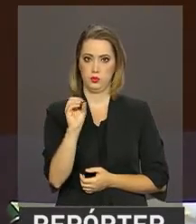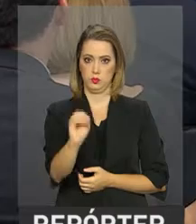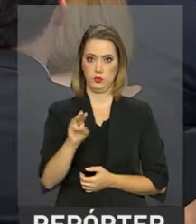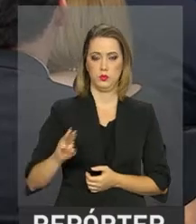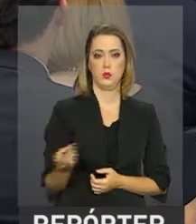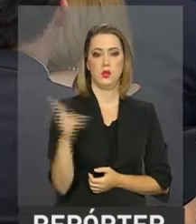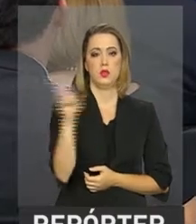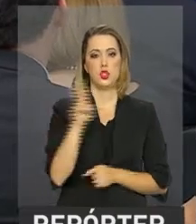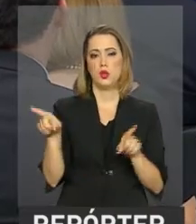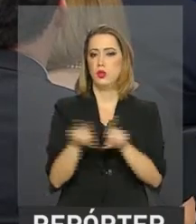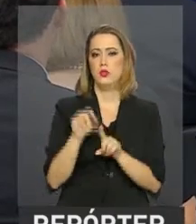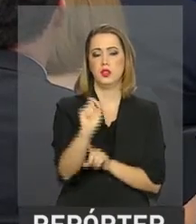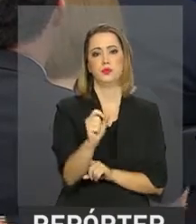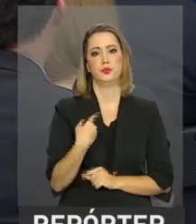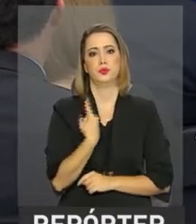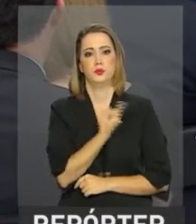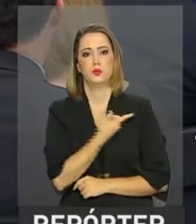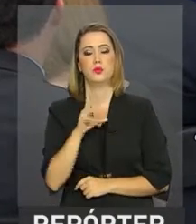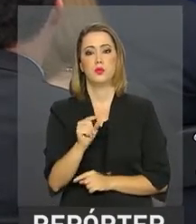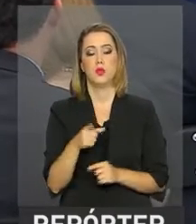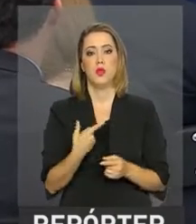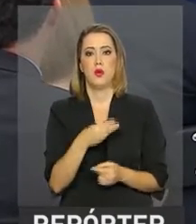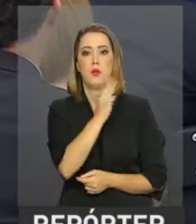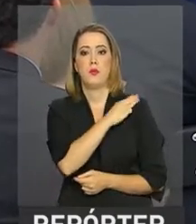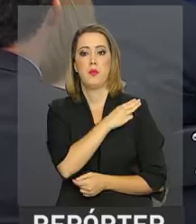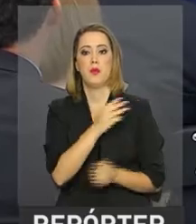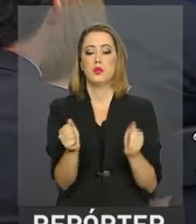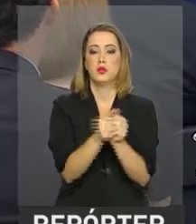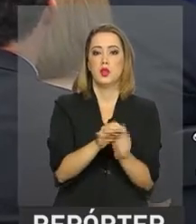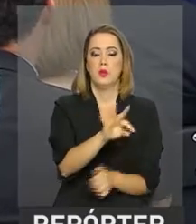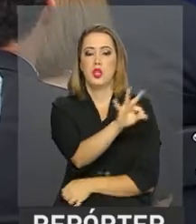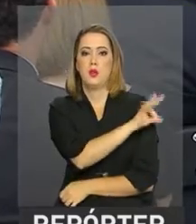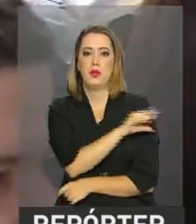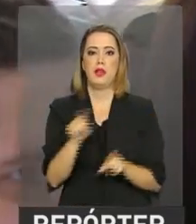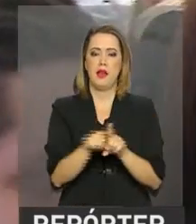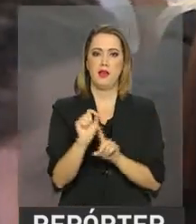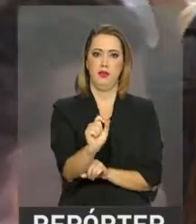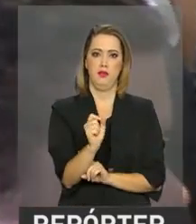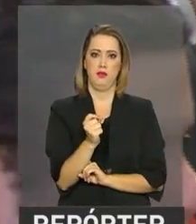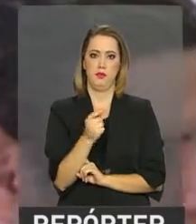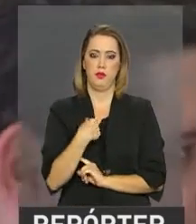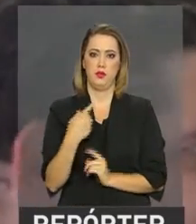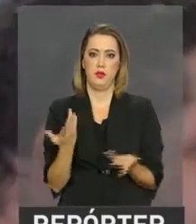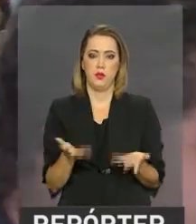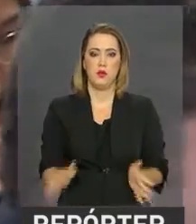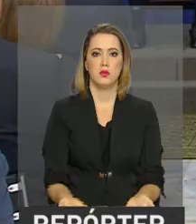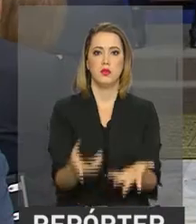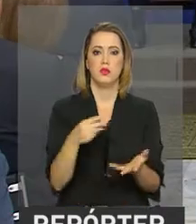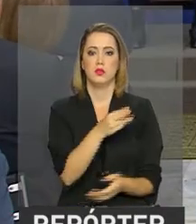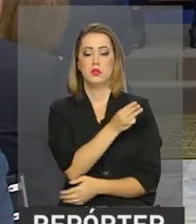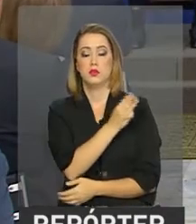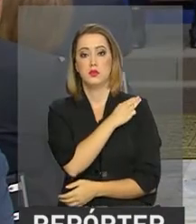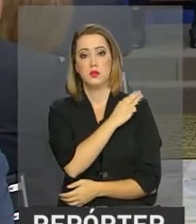e ensino técnico 700 milhões vão para o médio tech o programa que tem como objetivo incentivar que os alunos do ensino médio